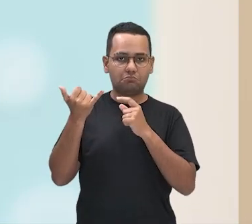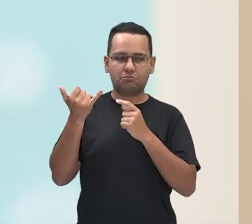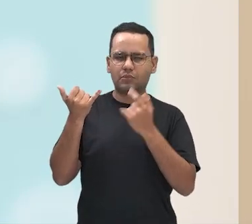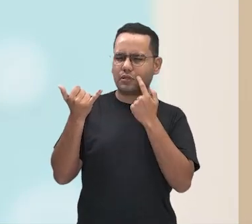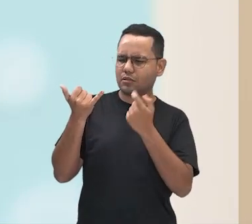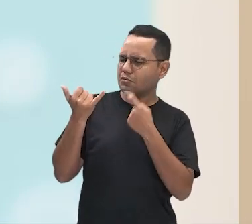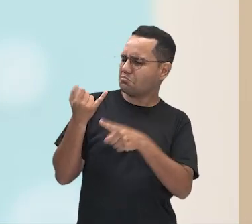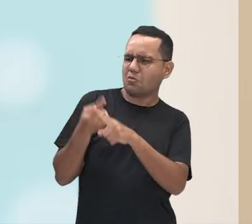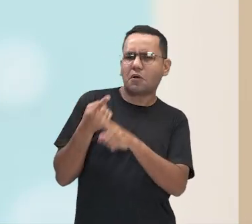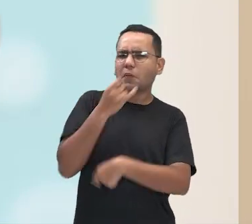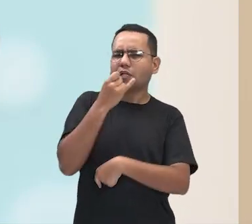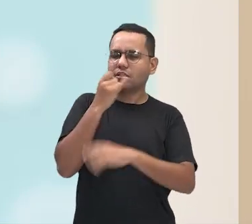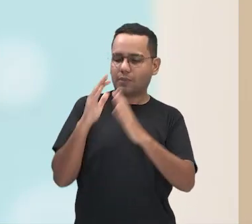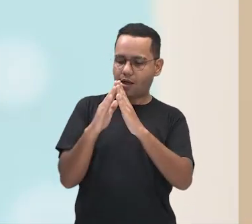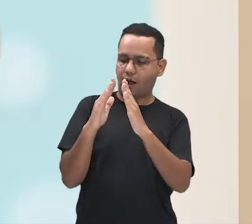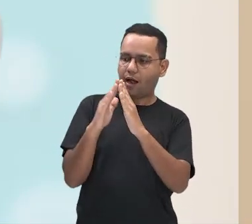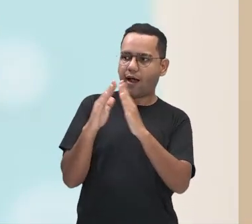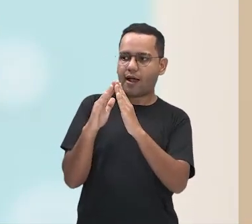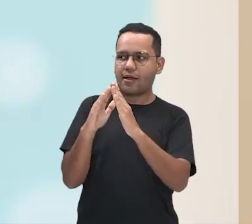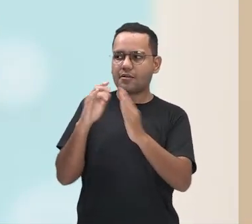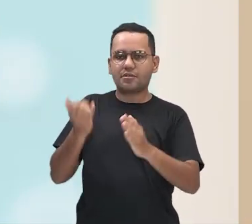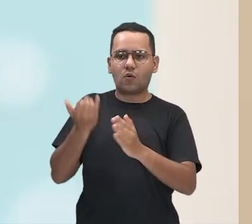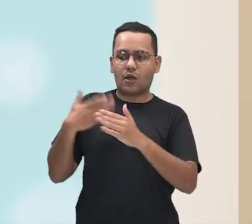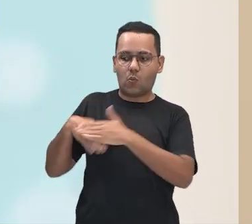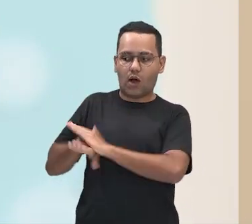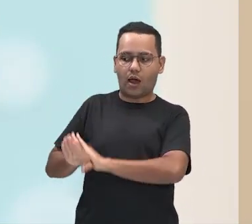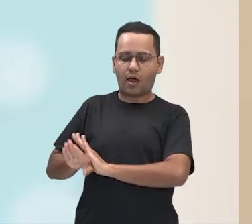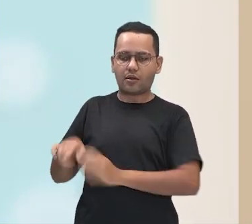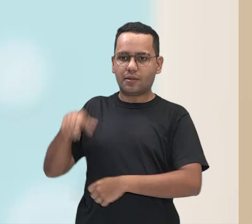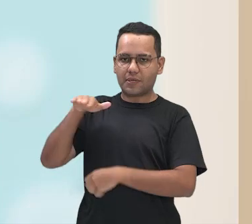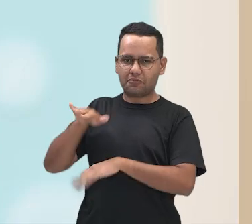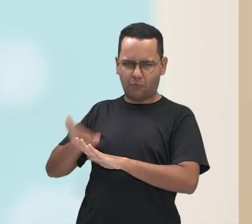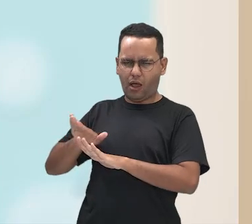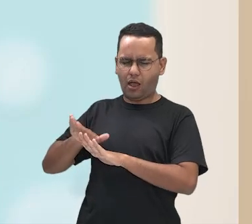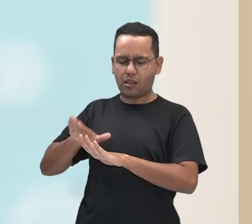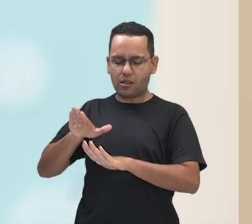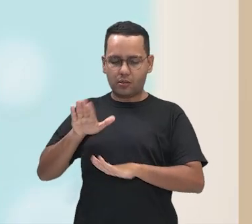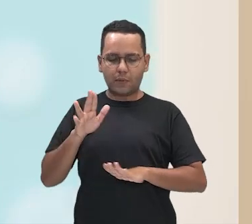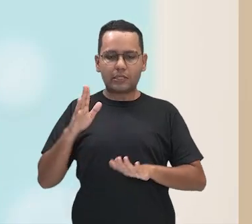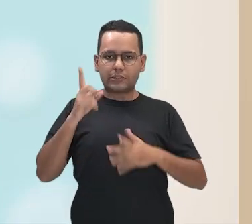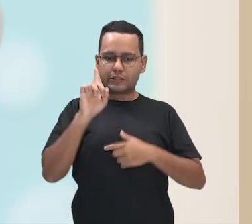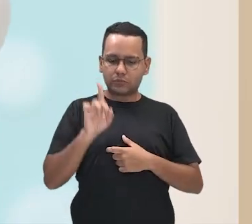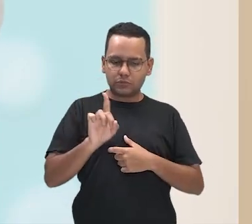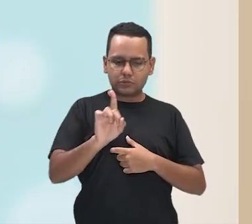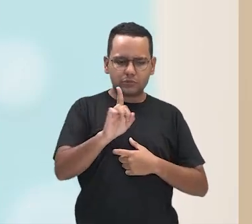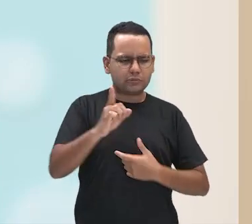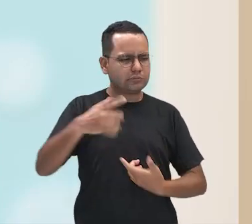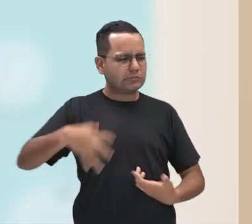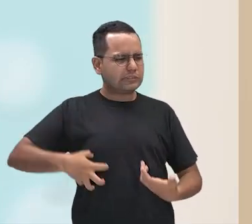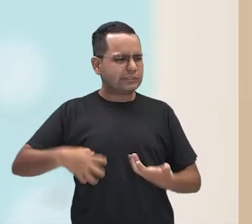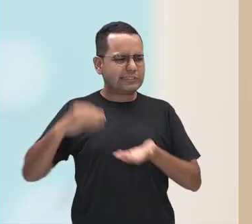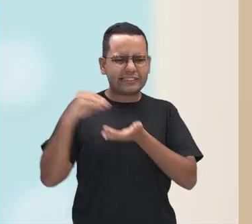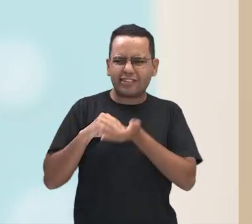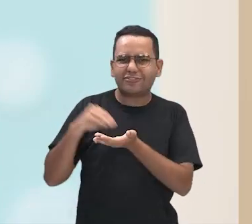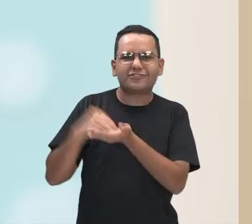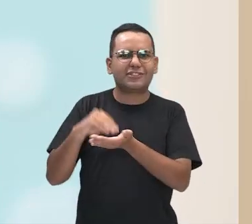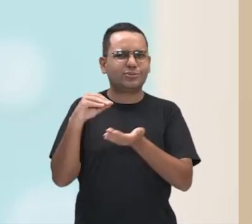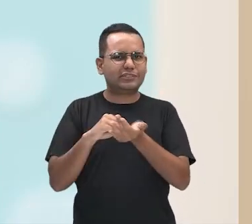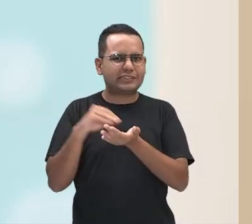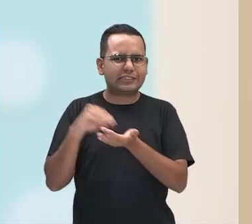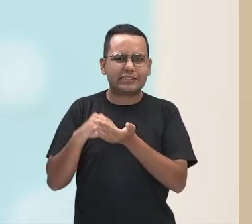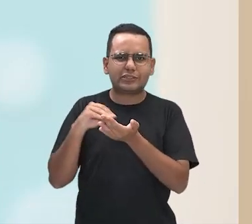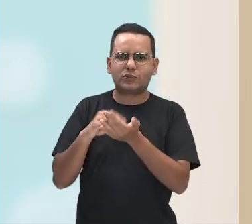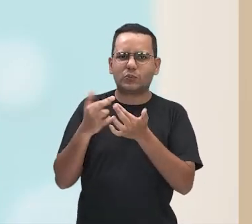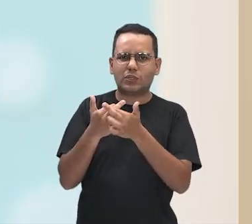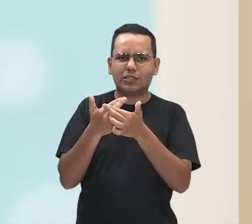ele, parece que está faltando algum órgão vital. Eu não sei se é essa sensação que todo mundo... Gente, eu esqueci meu celular, meu Deus,